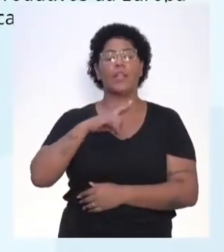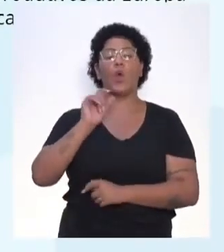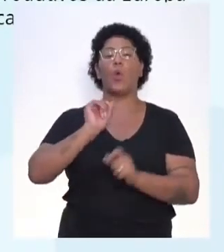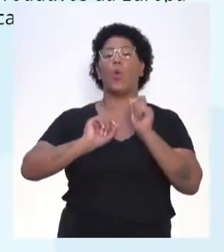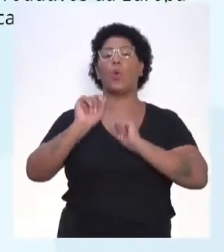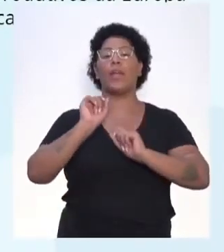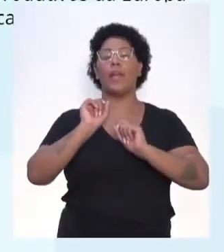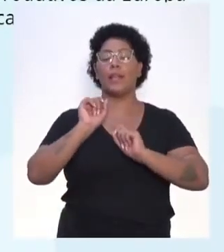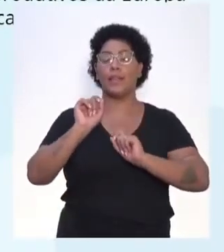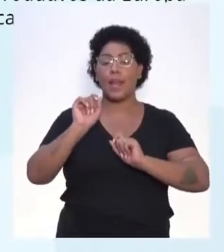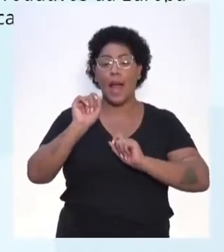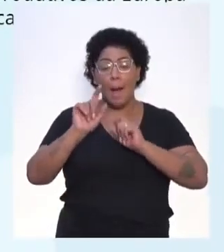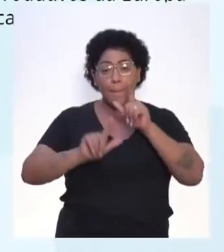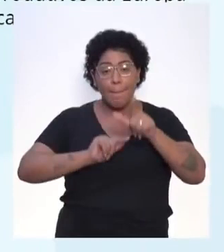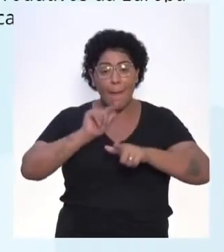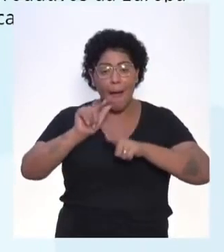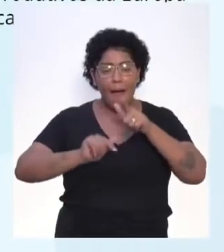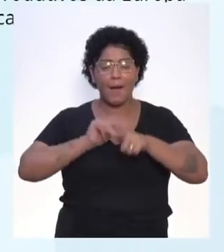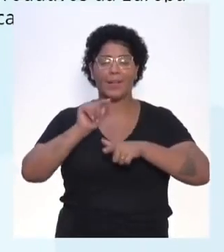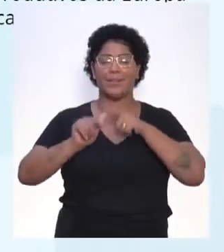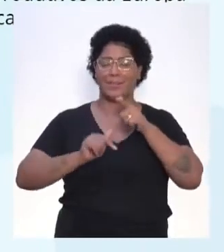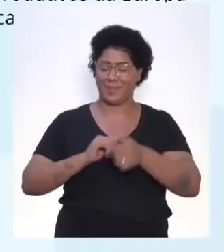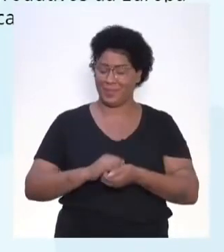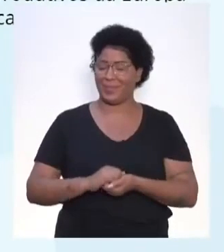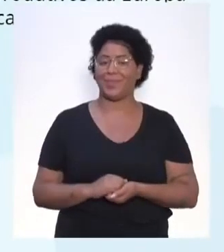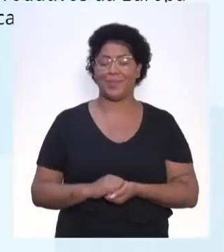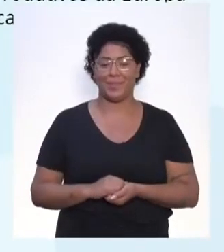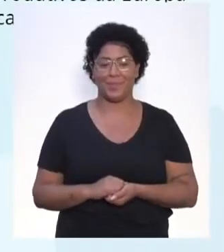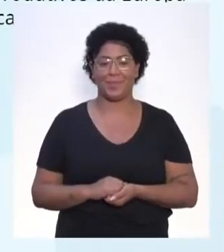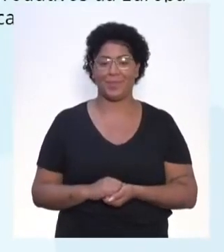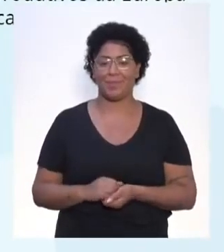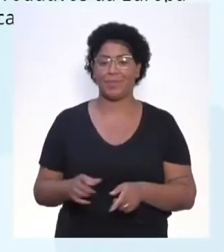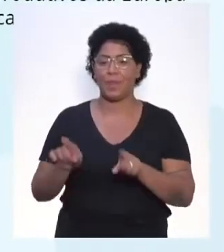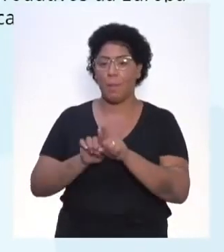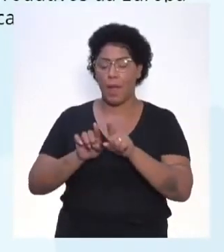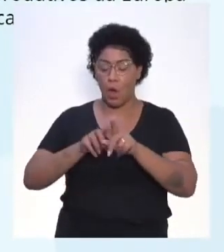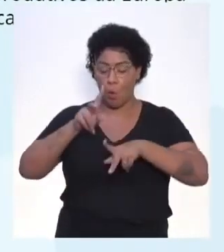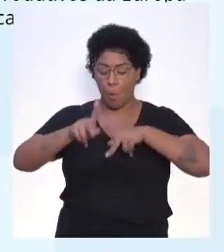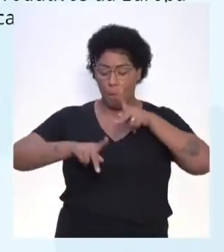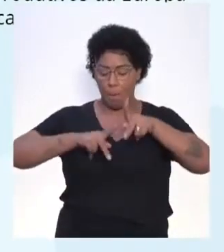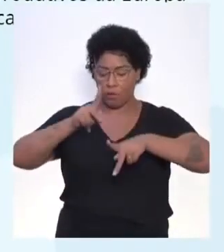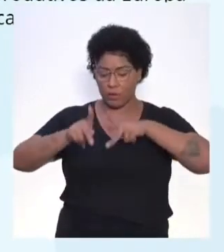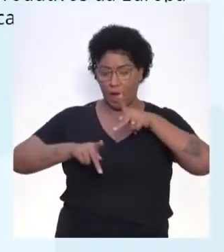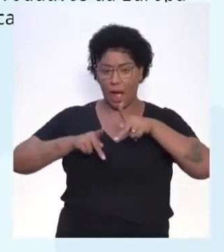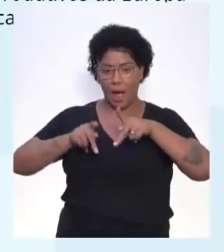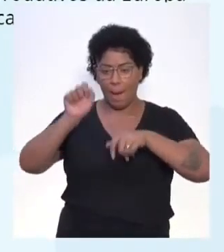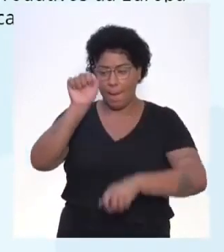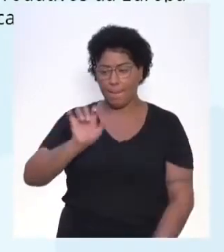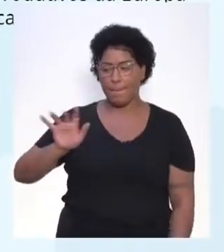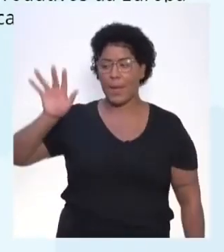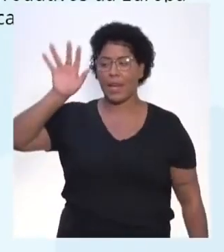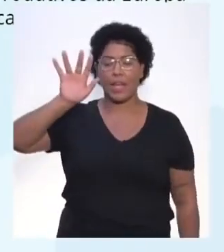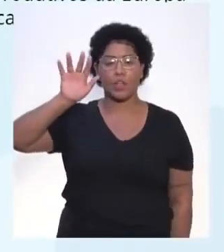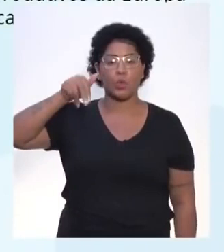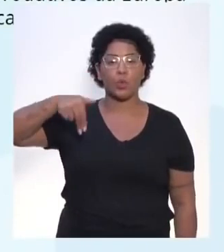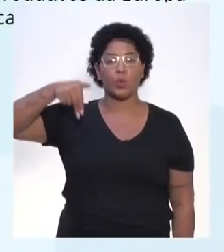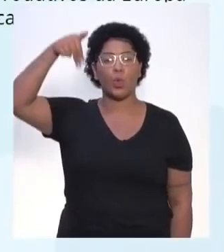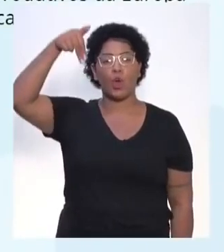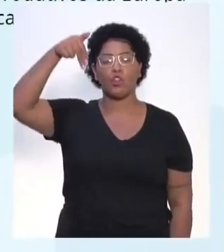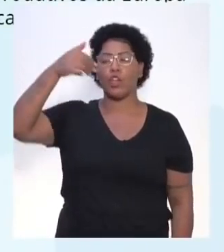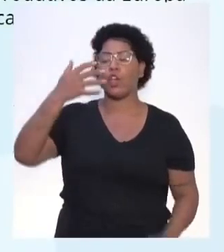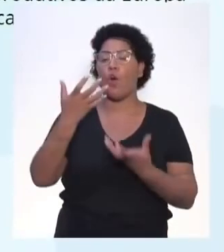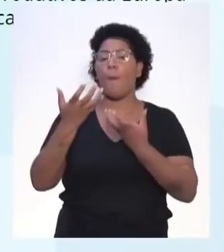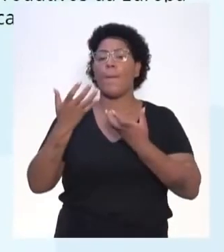Os polos produtivos da Europa e da América do Norte acabam atraindo uma população que vai buscar